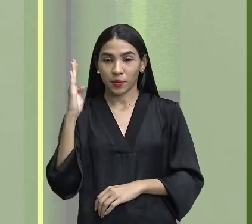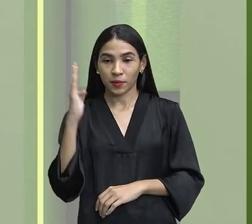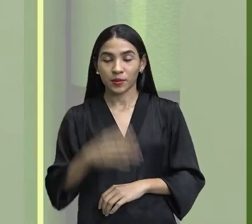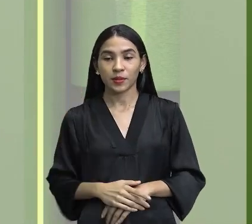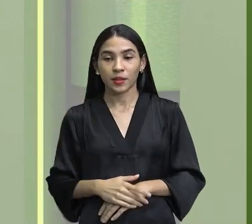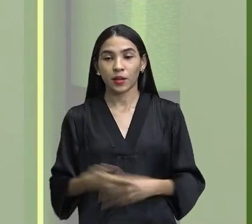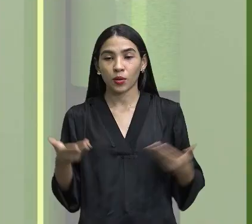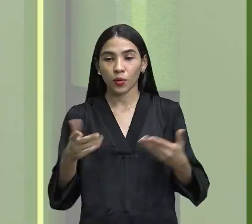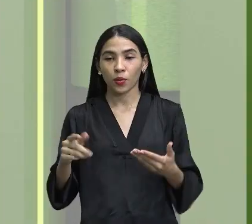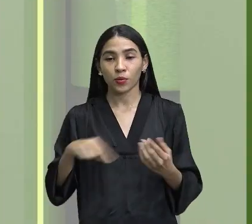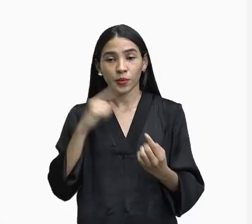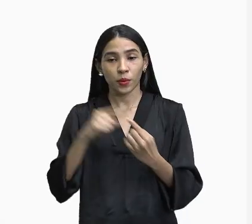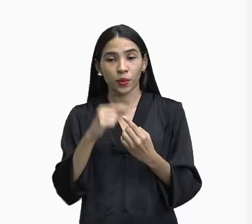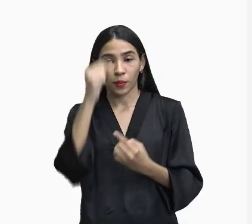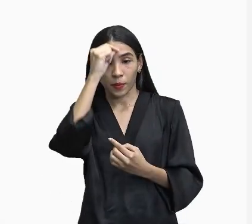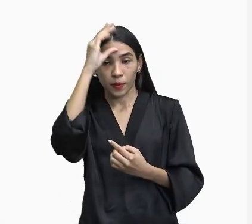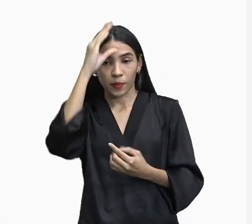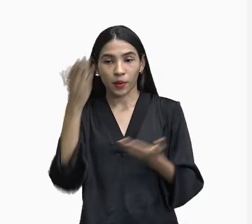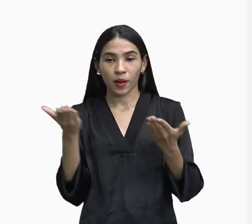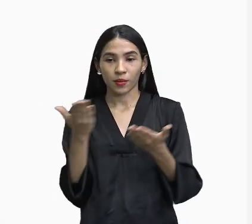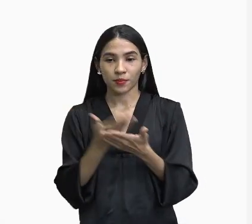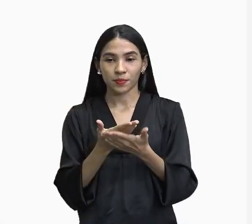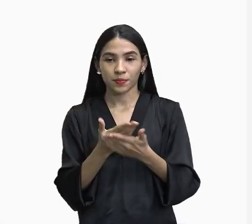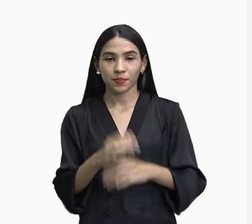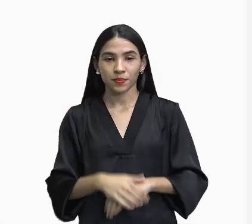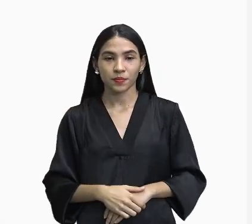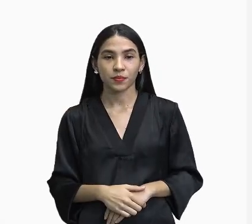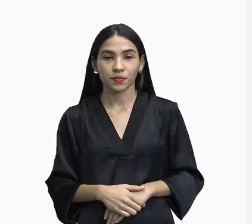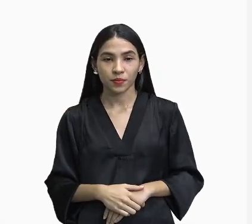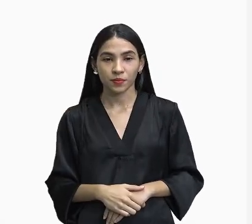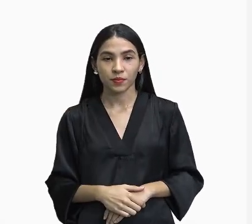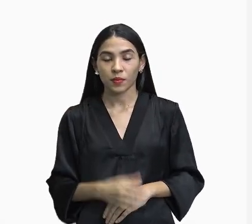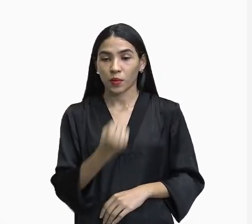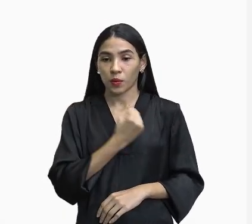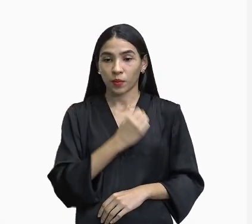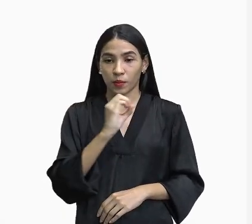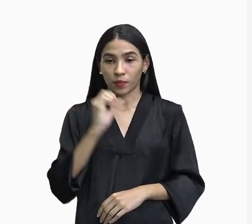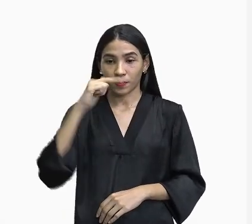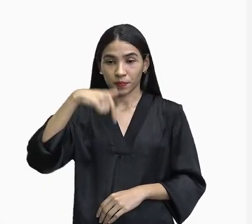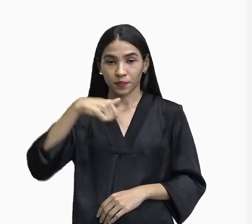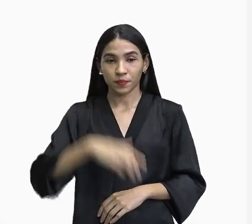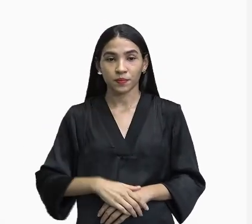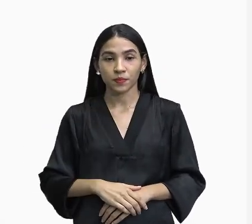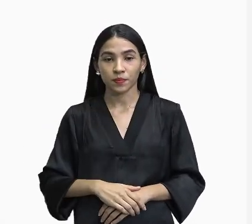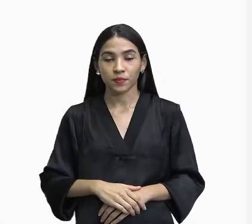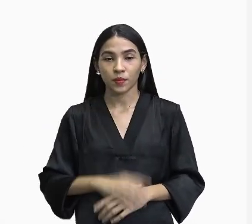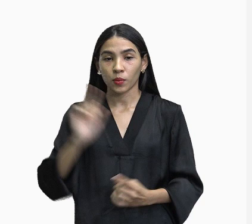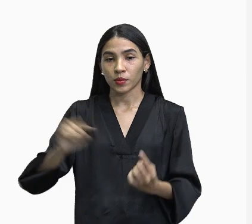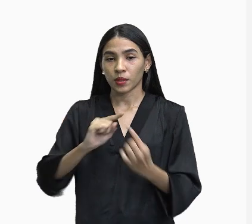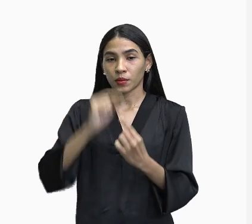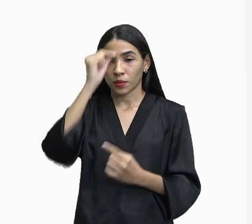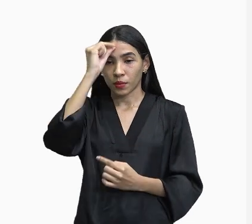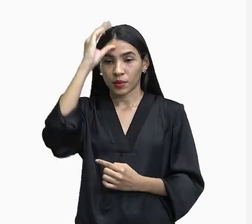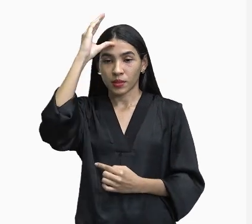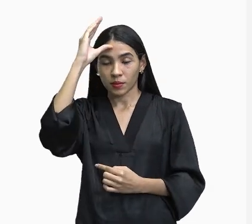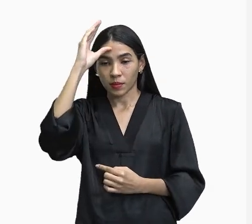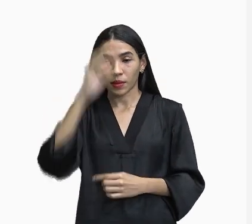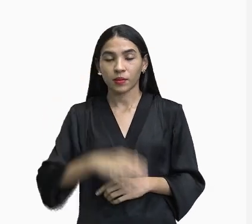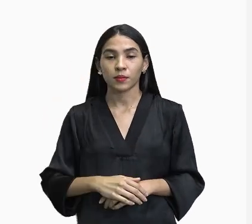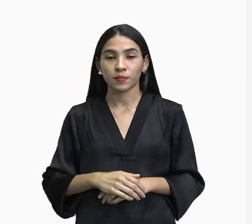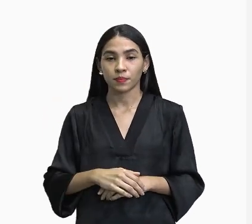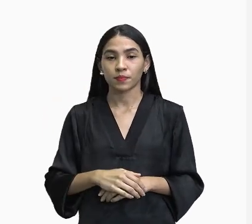e vamos conhecer a nossa aula de hoje. Nossa aula é a aula de número 7, o objeto de conhecimento é animais